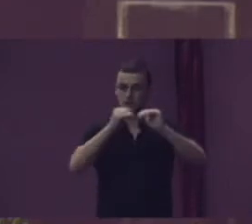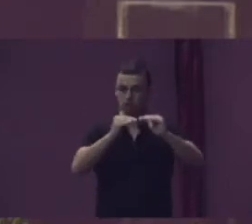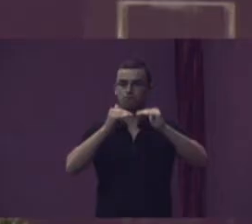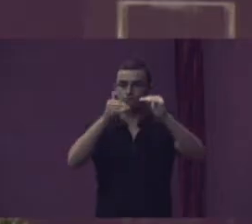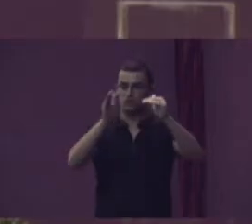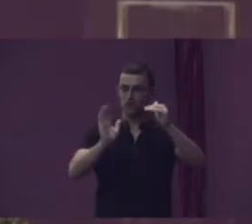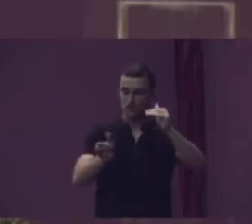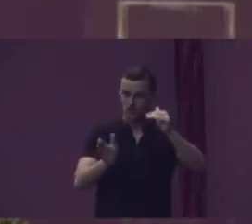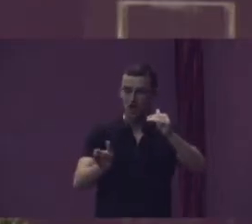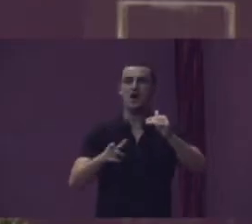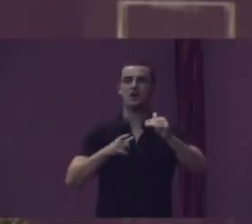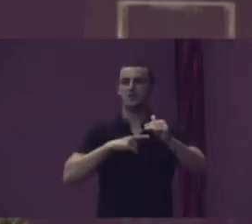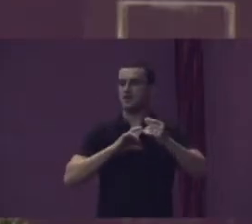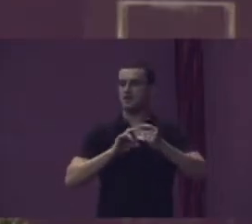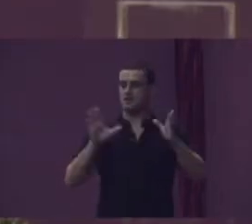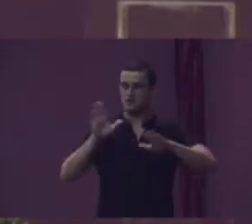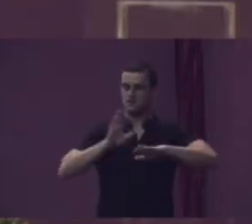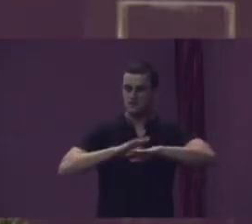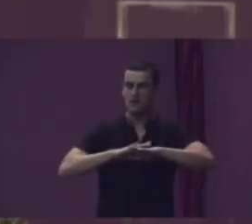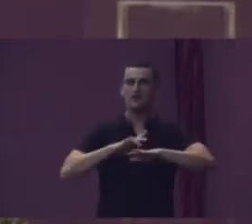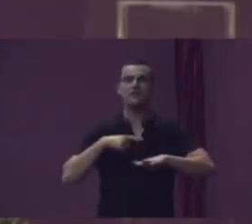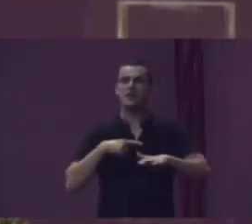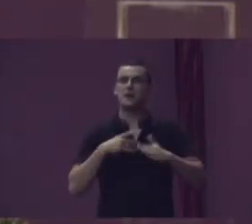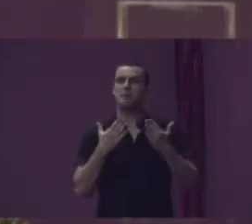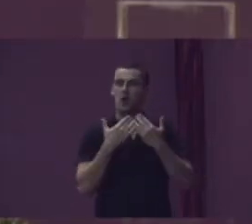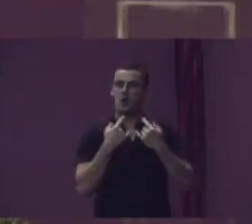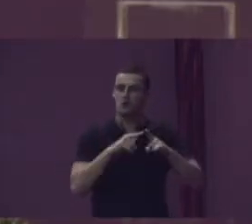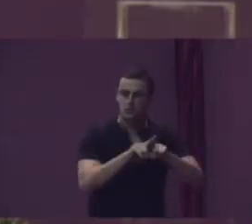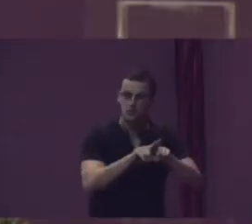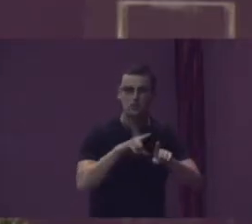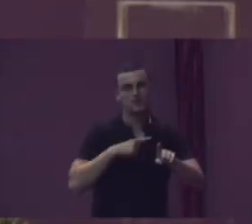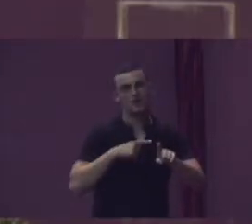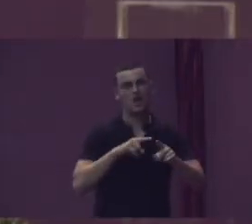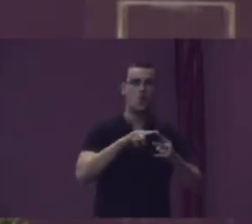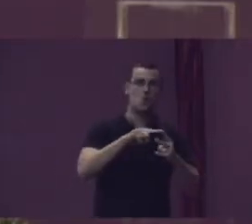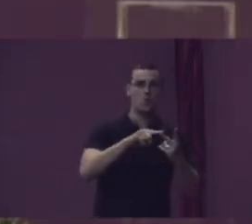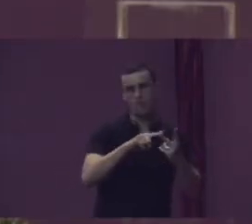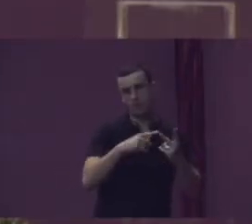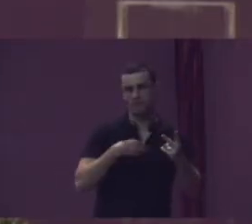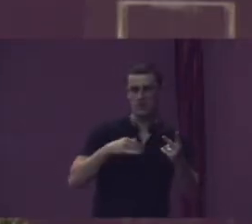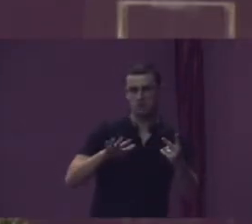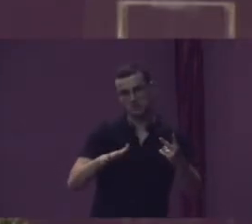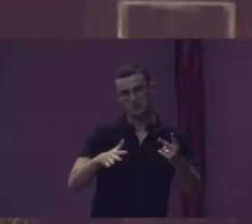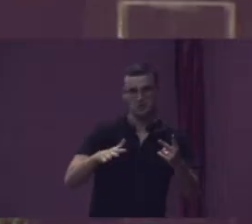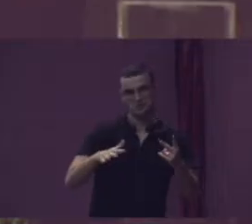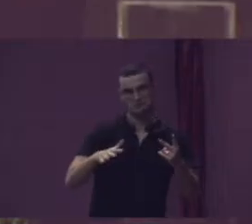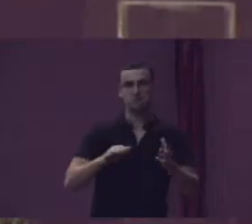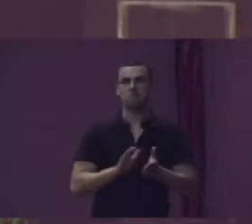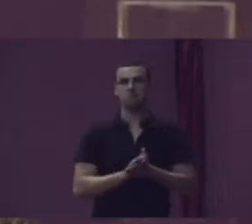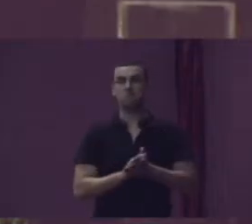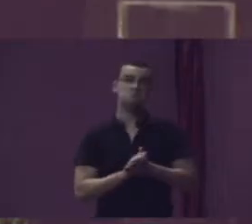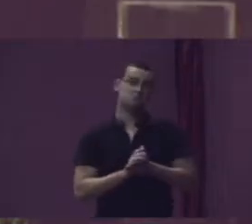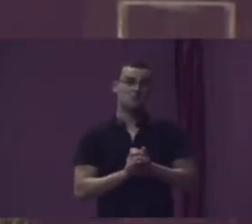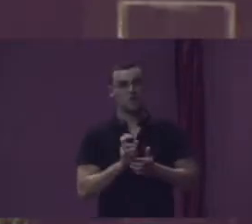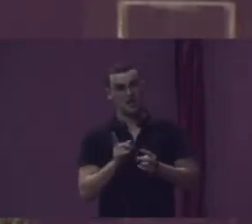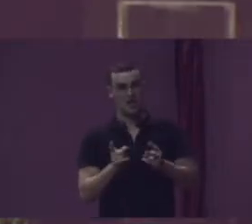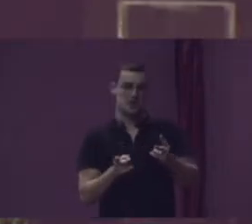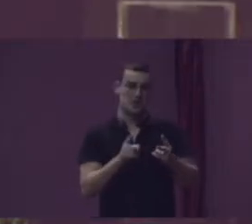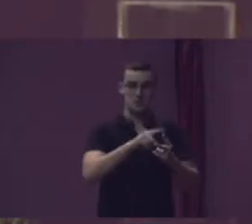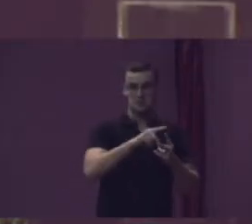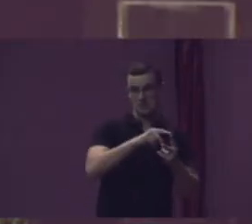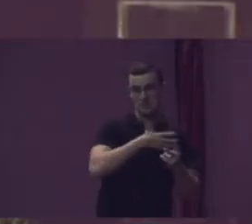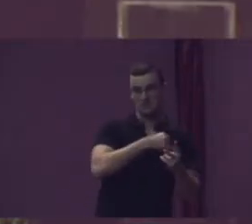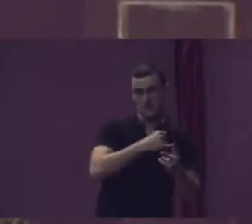profissões liberais, vivem com companheiros, têm 1 ou 2 filhos e, em geral, os seus primeiros filhos também nasceram de